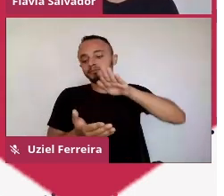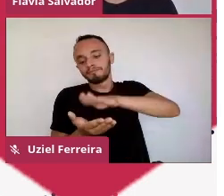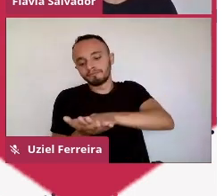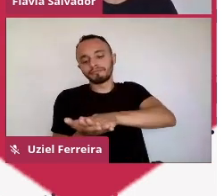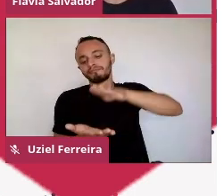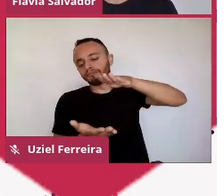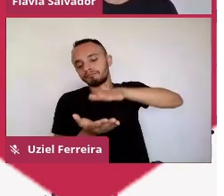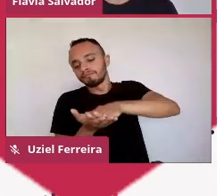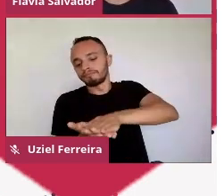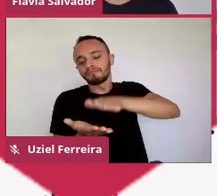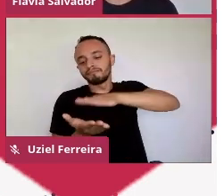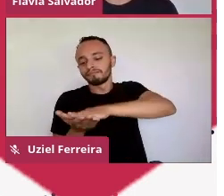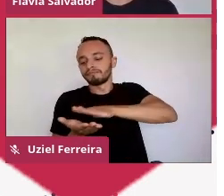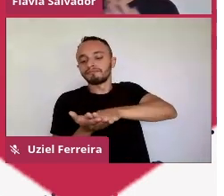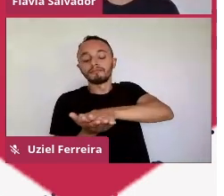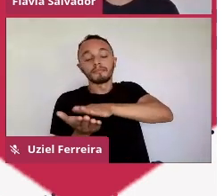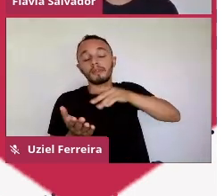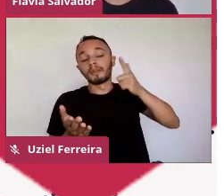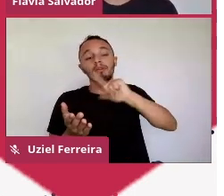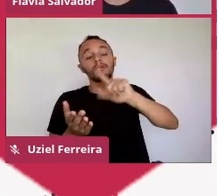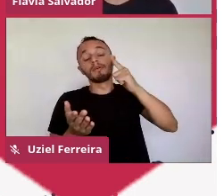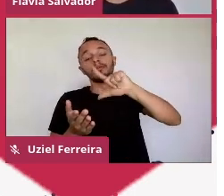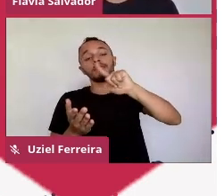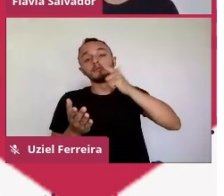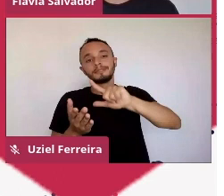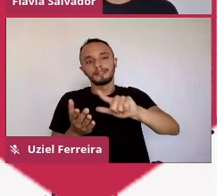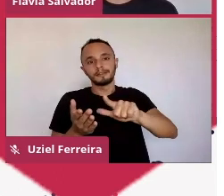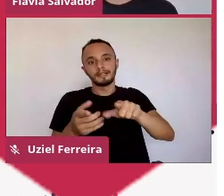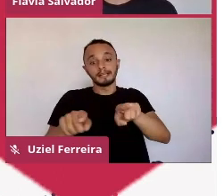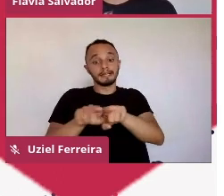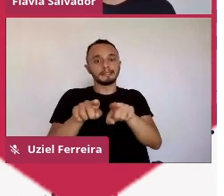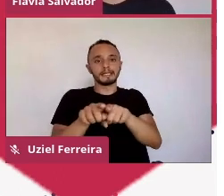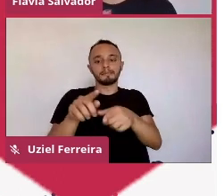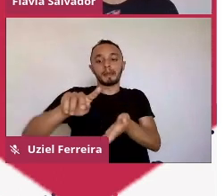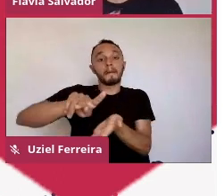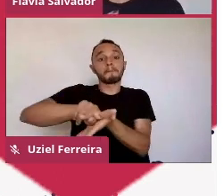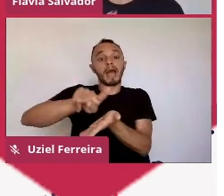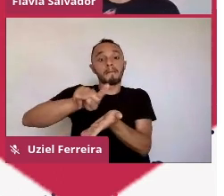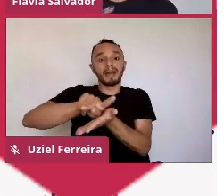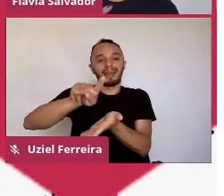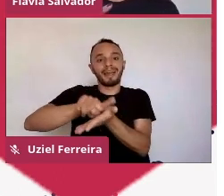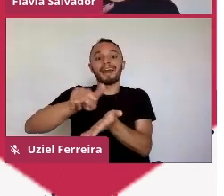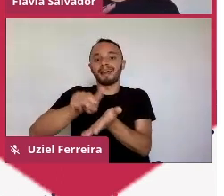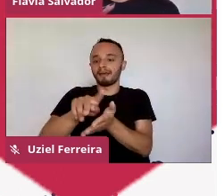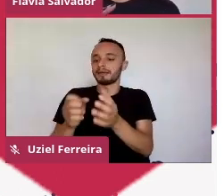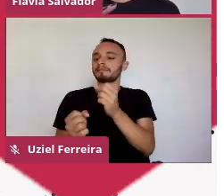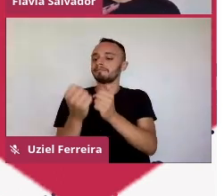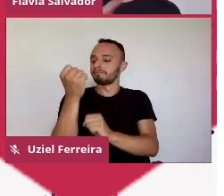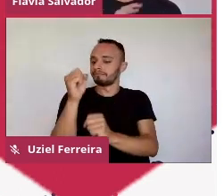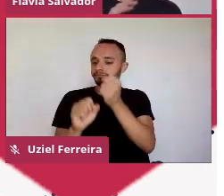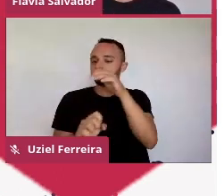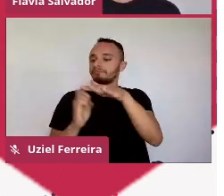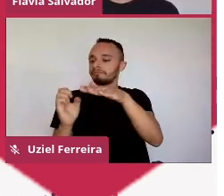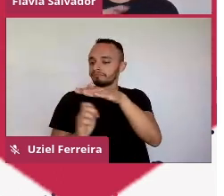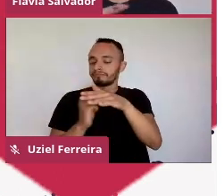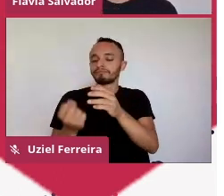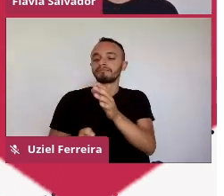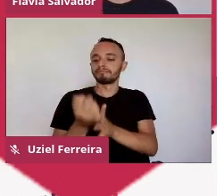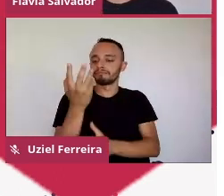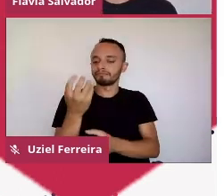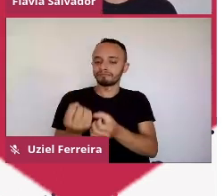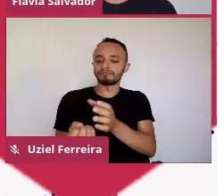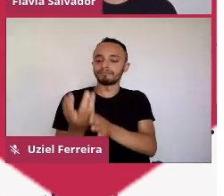desenvolve a indústria do papel. E quando começa a acontecer o